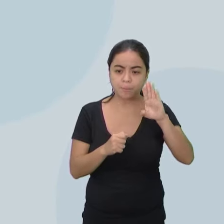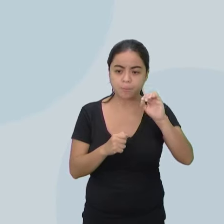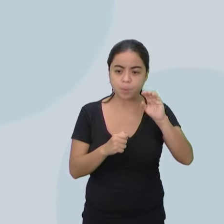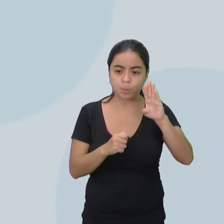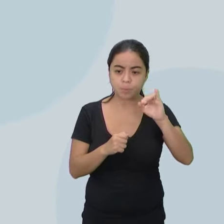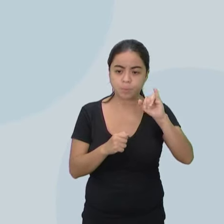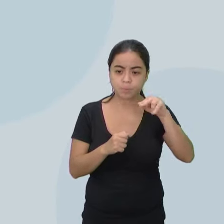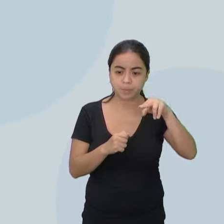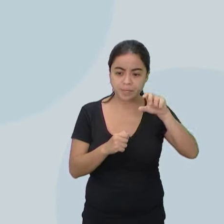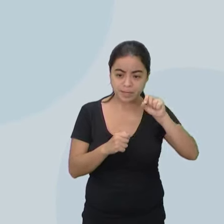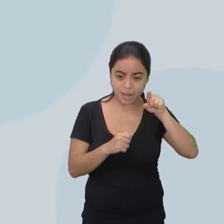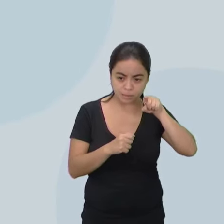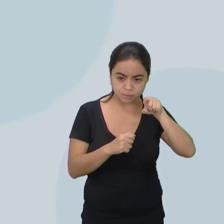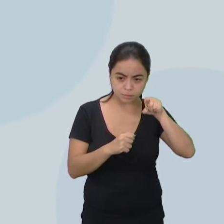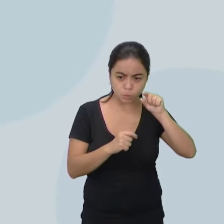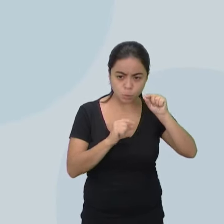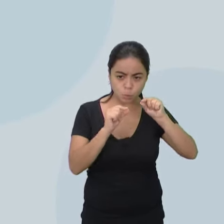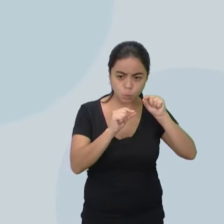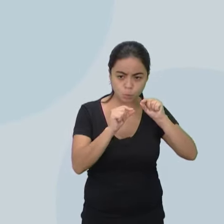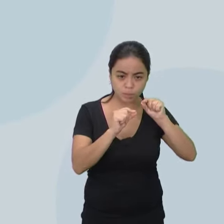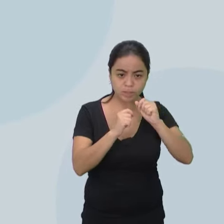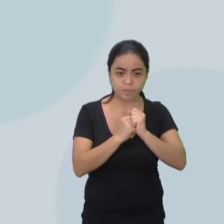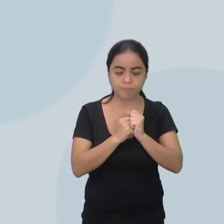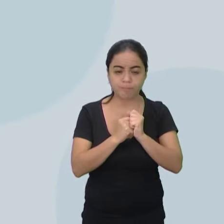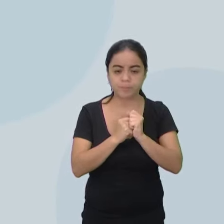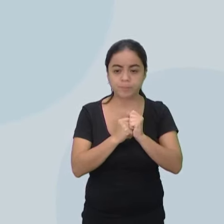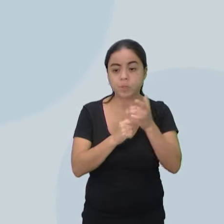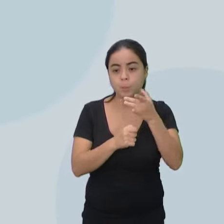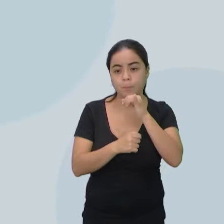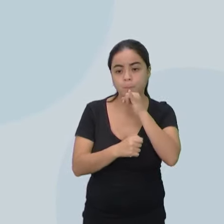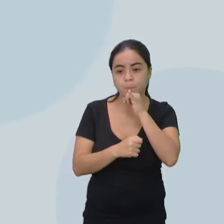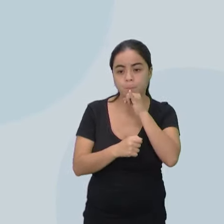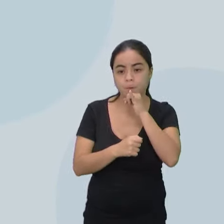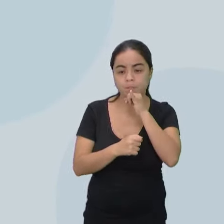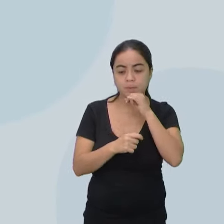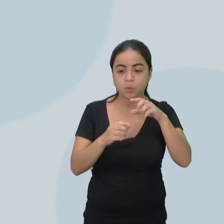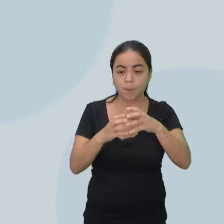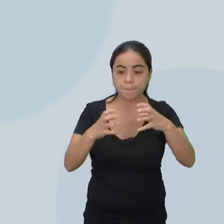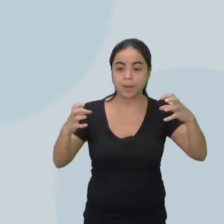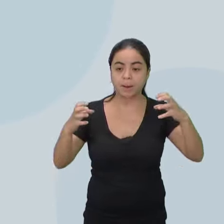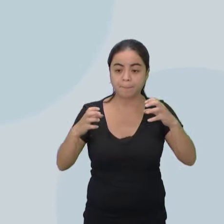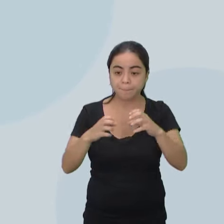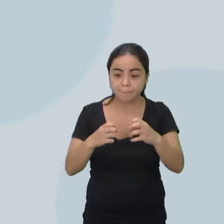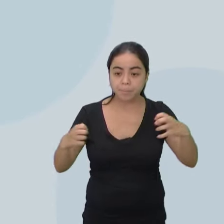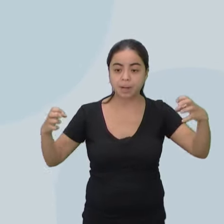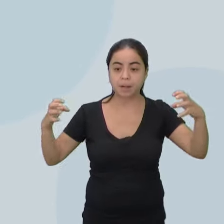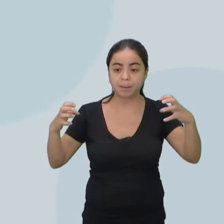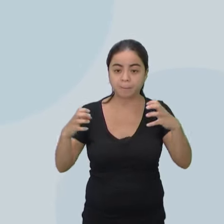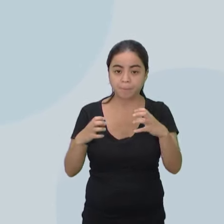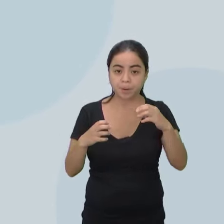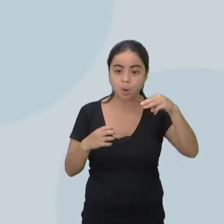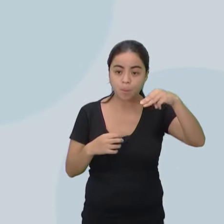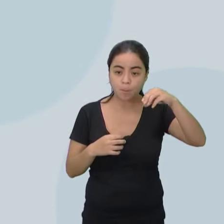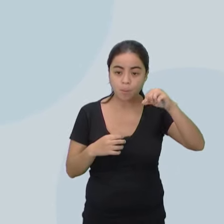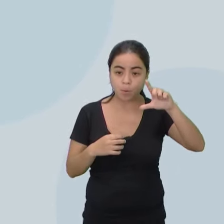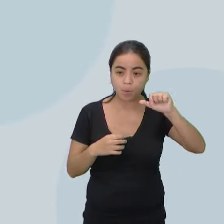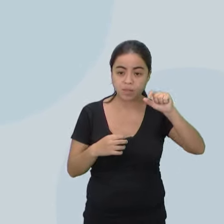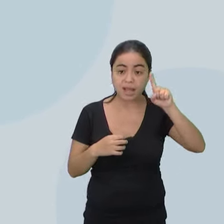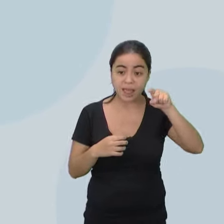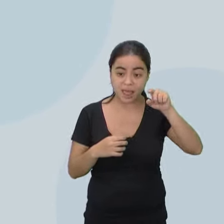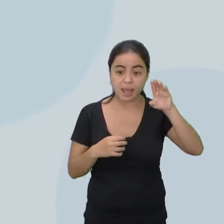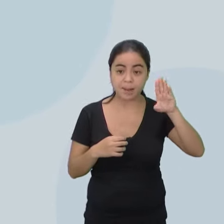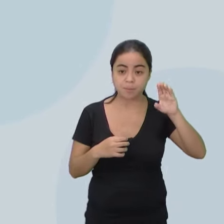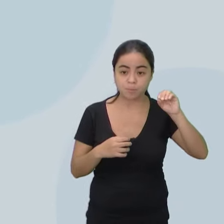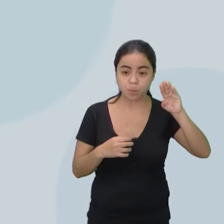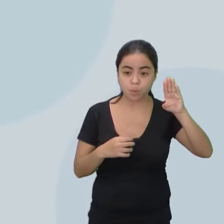bobina, você sabe o que que é uma bobina? Uma bobina, por exemplo, uma mola é uma bobina, né? Quando você pega um fio e enrola,